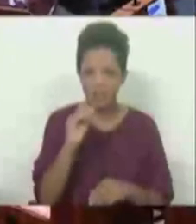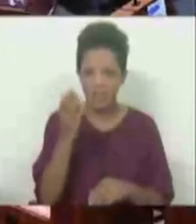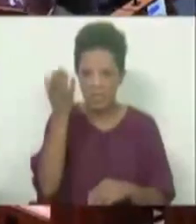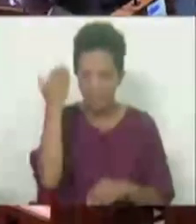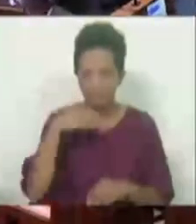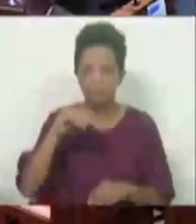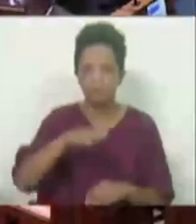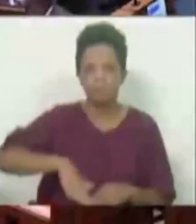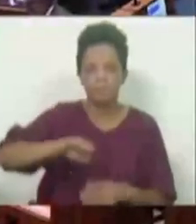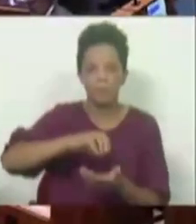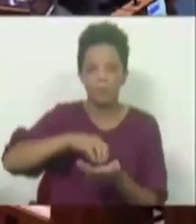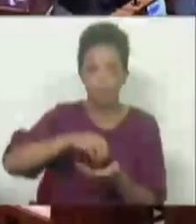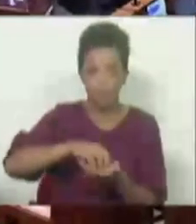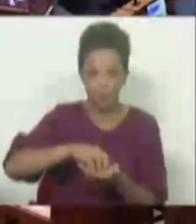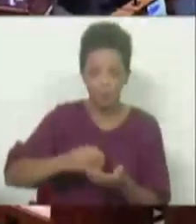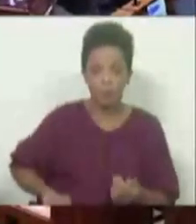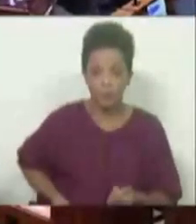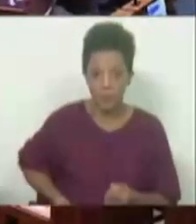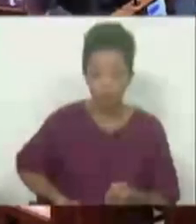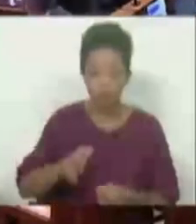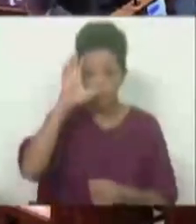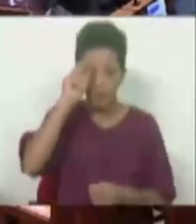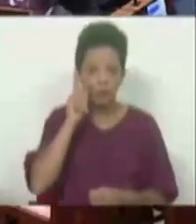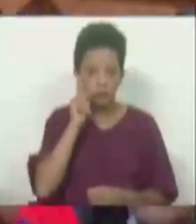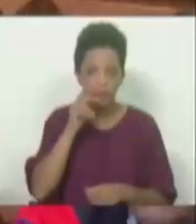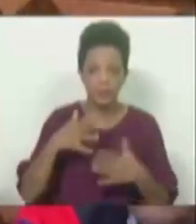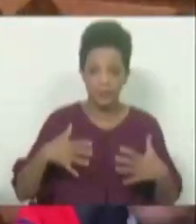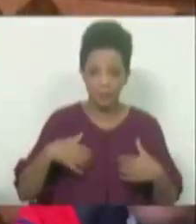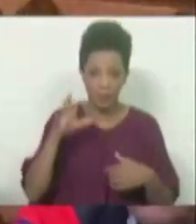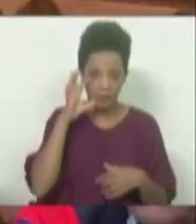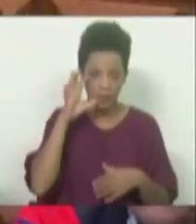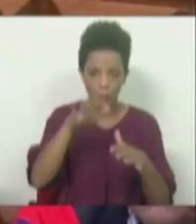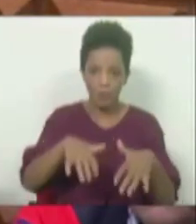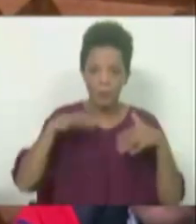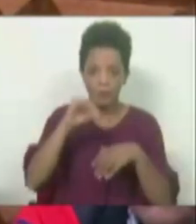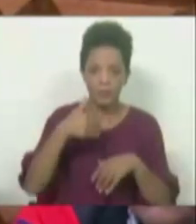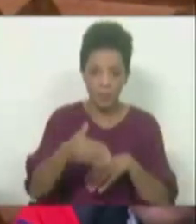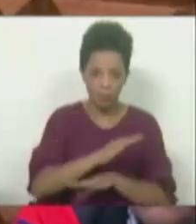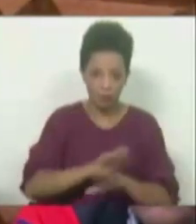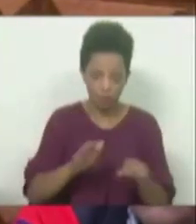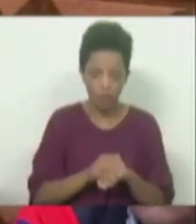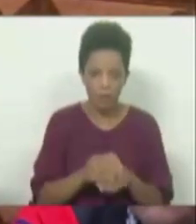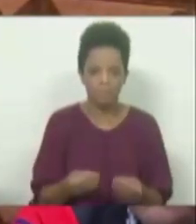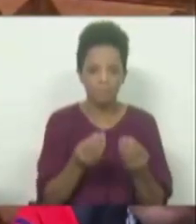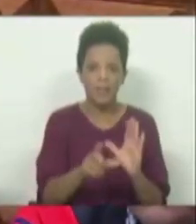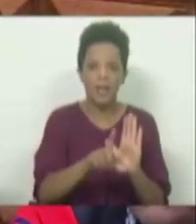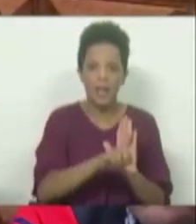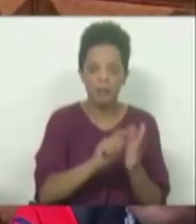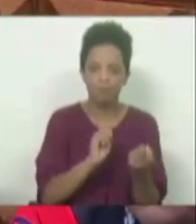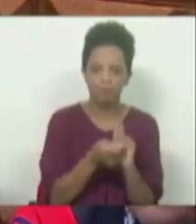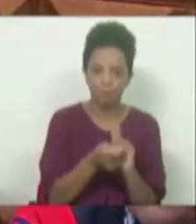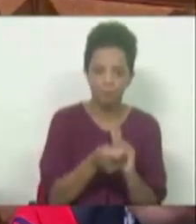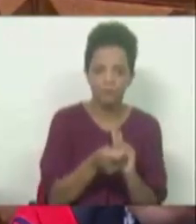em Budapeste, o governo húngaro, numa sexta-feira à tarde, quando o Parlamento já tinha ido de fim de semana, entregou uma lei que